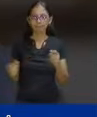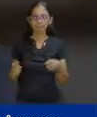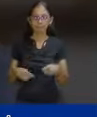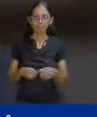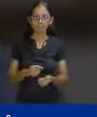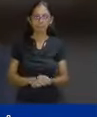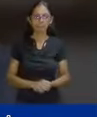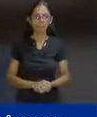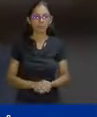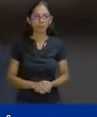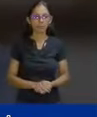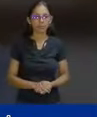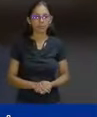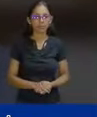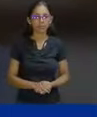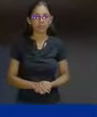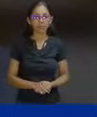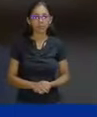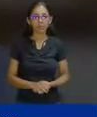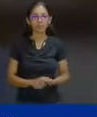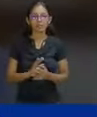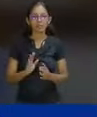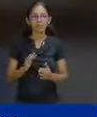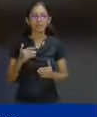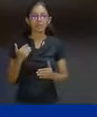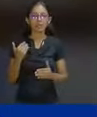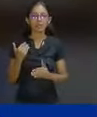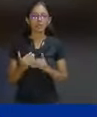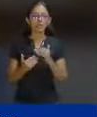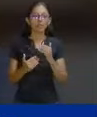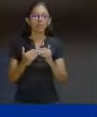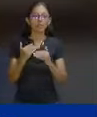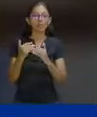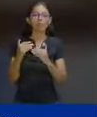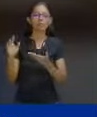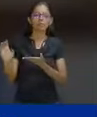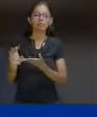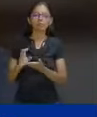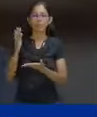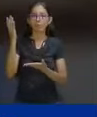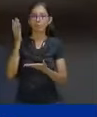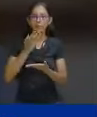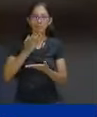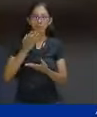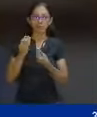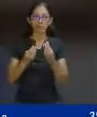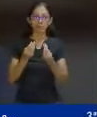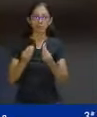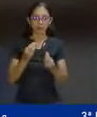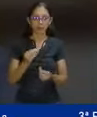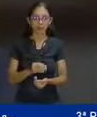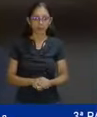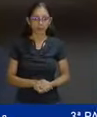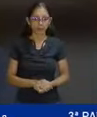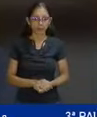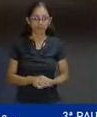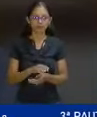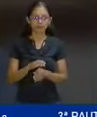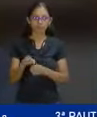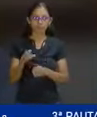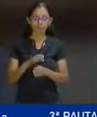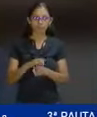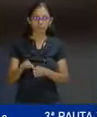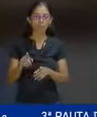despesa. Então, além disso, o processo de prestação de contas, devidamente instruído e acompanhado pelo